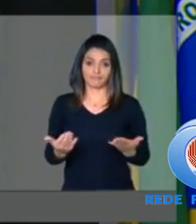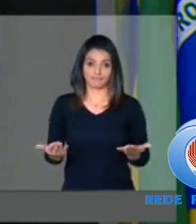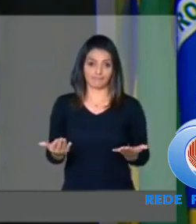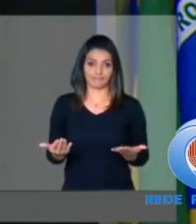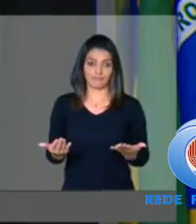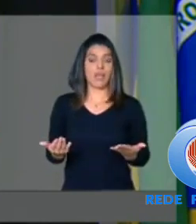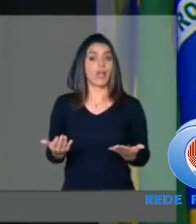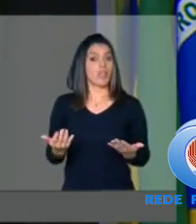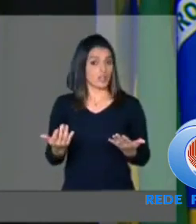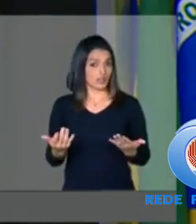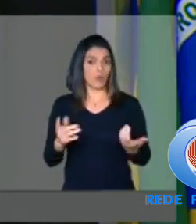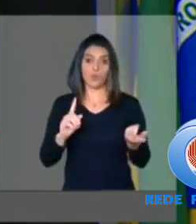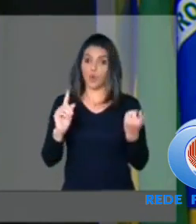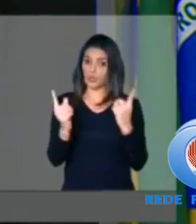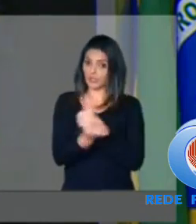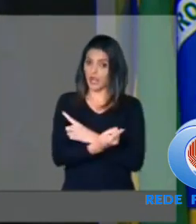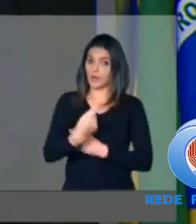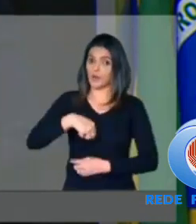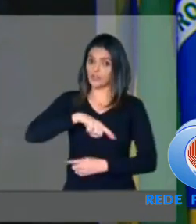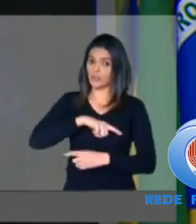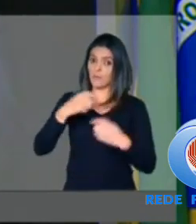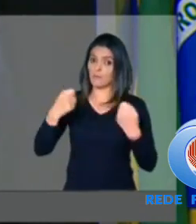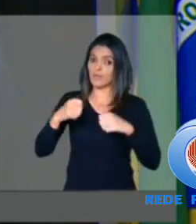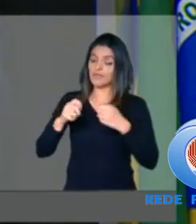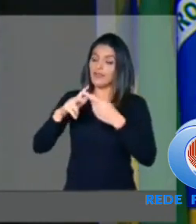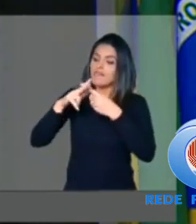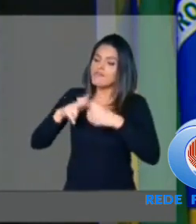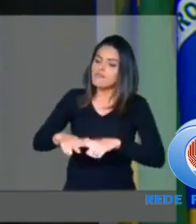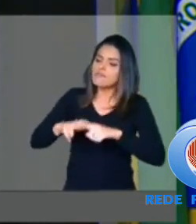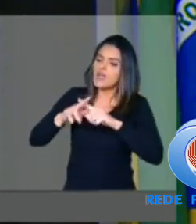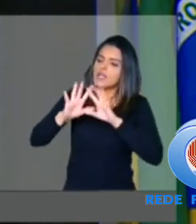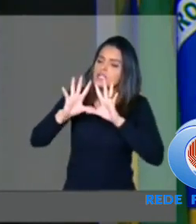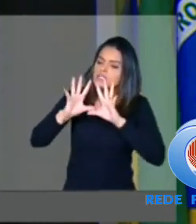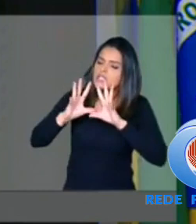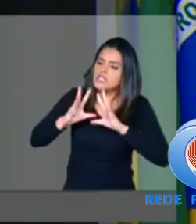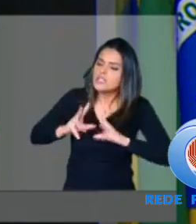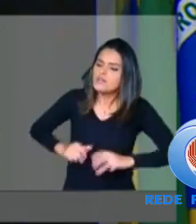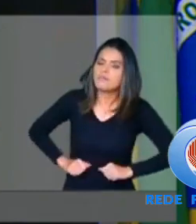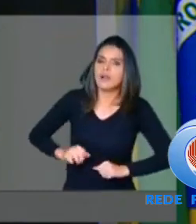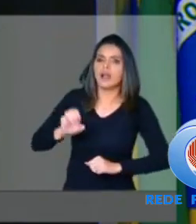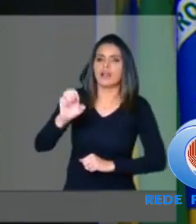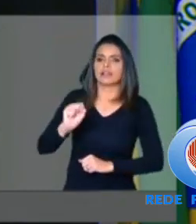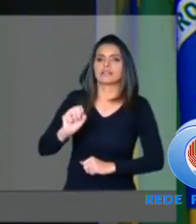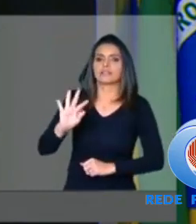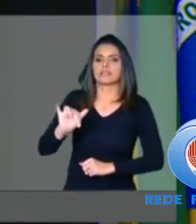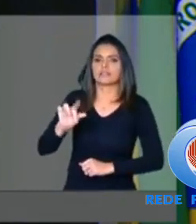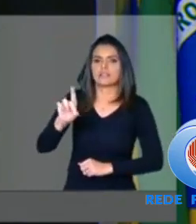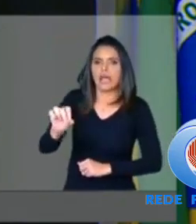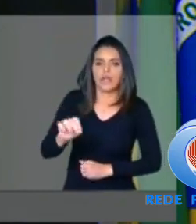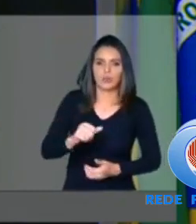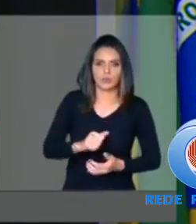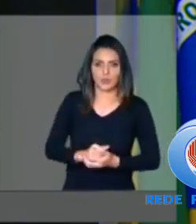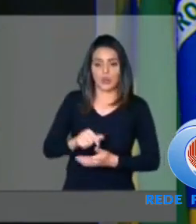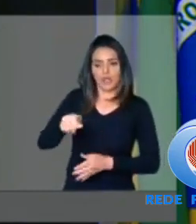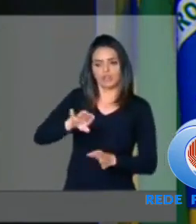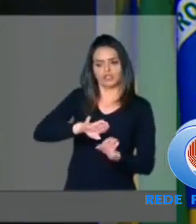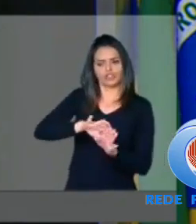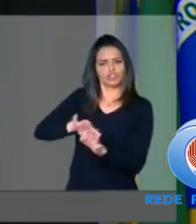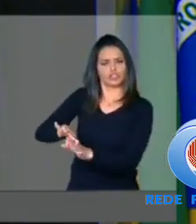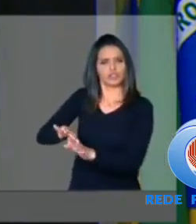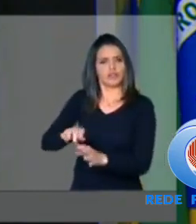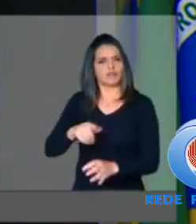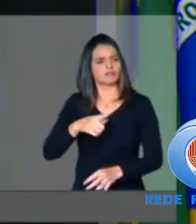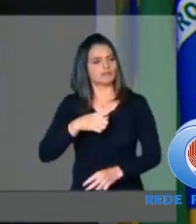de liberdade econômica faz exatamente isso. Ela é cirúrgica. Ela retira o Estado do